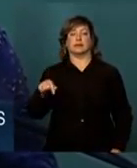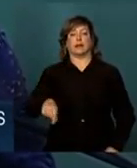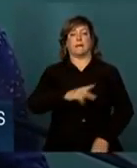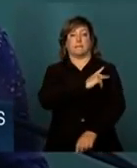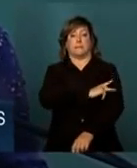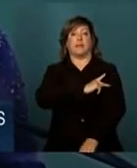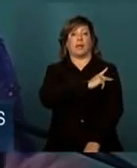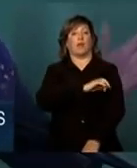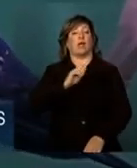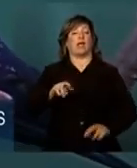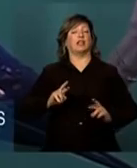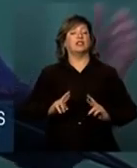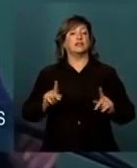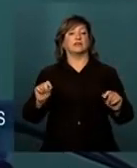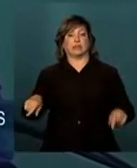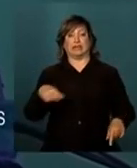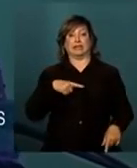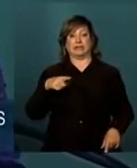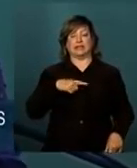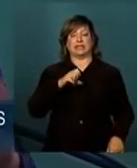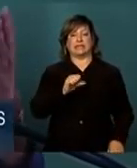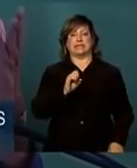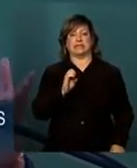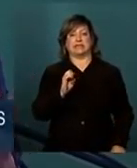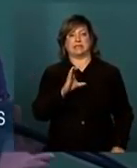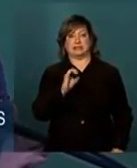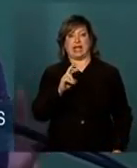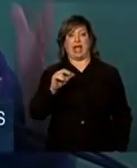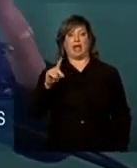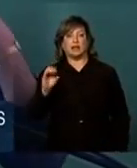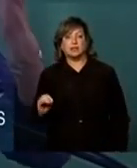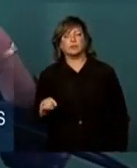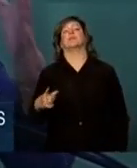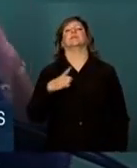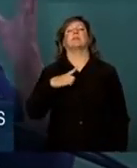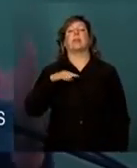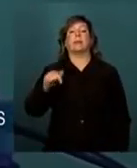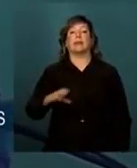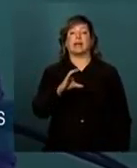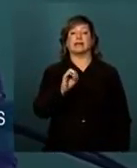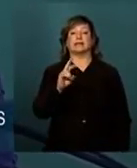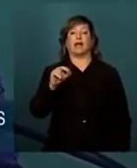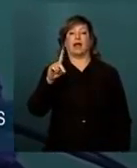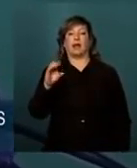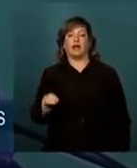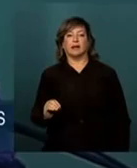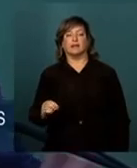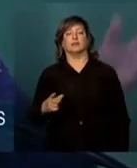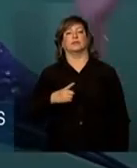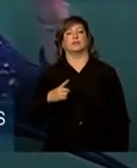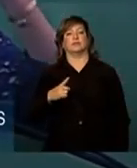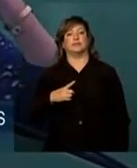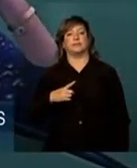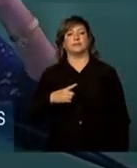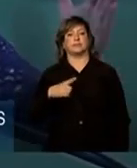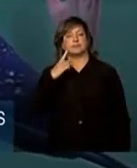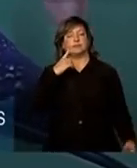é diferenciado, tem cerrado. O Piauí tem cerrado, ou seja,